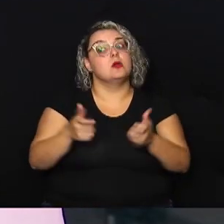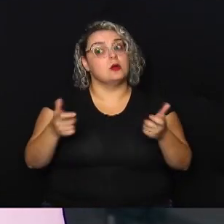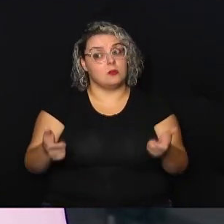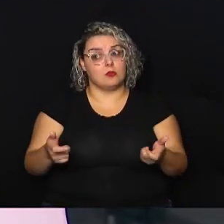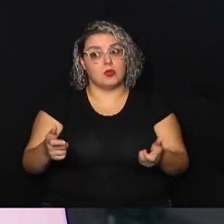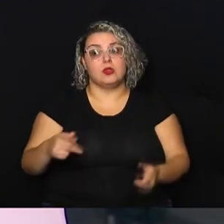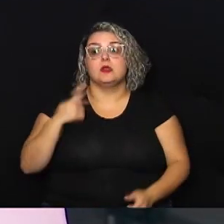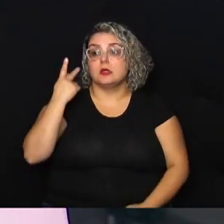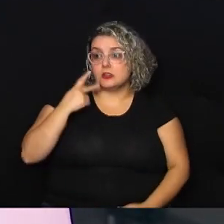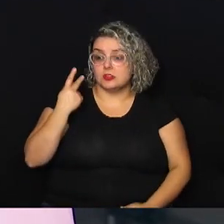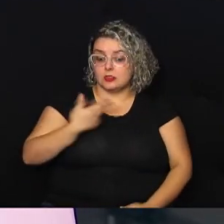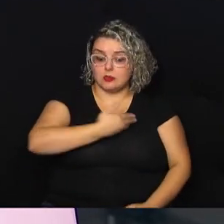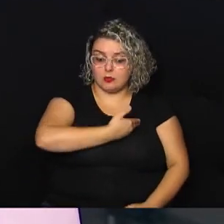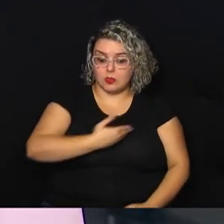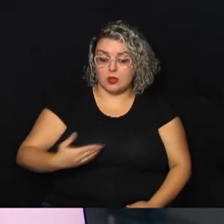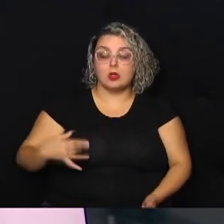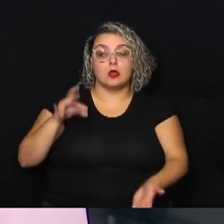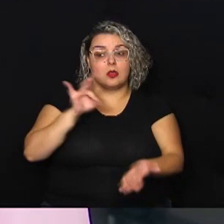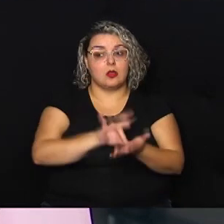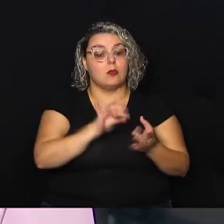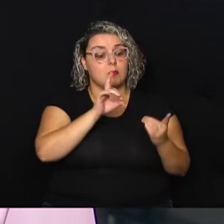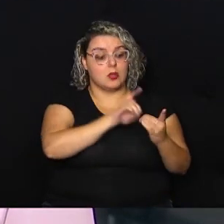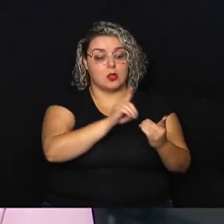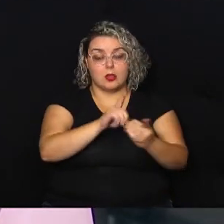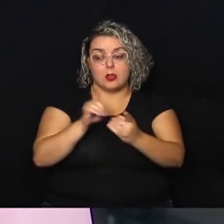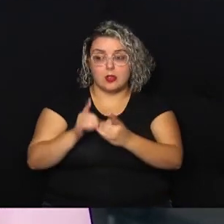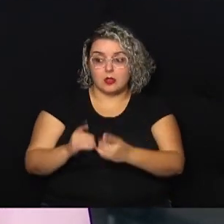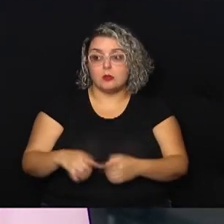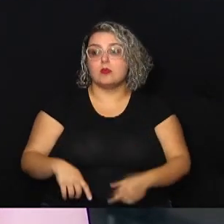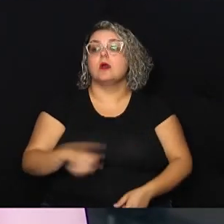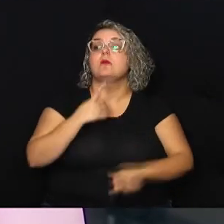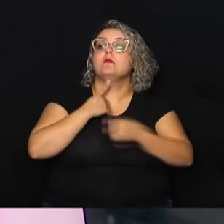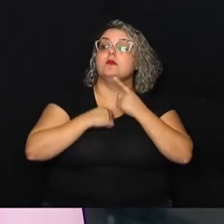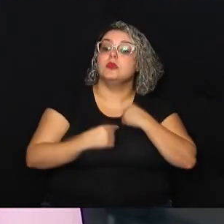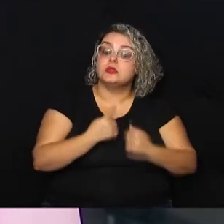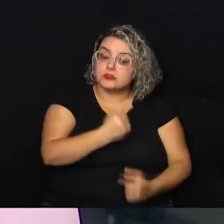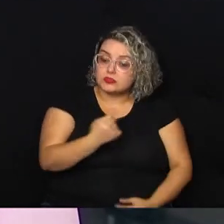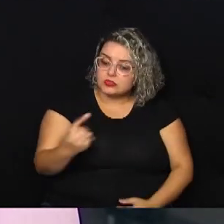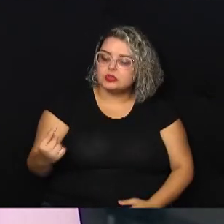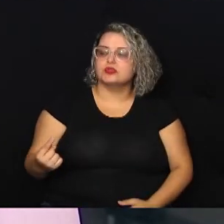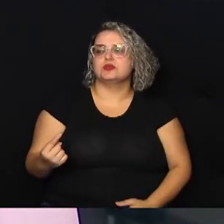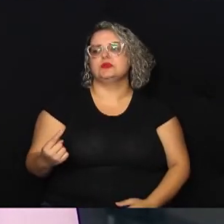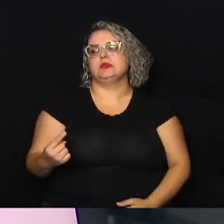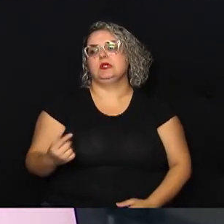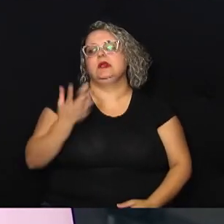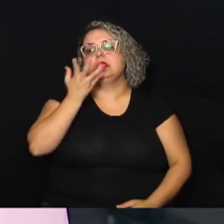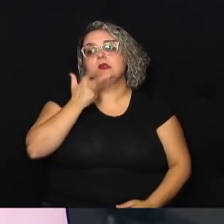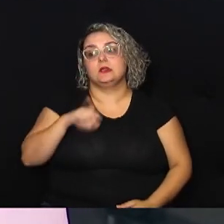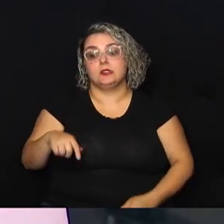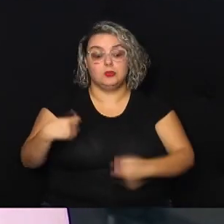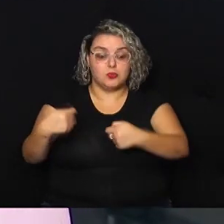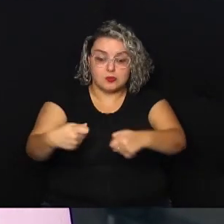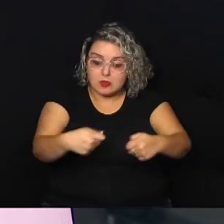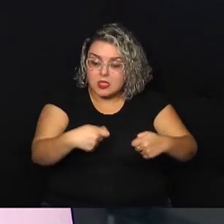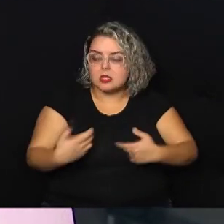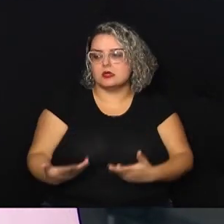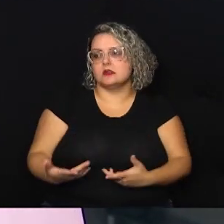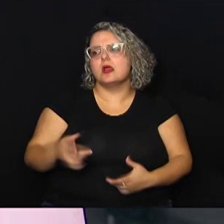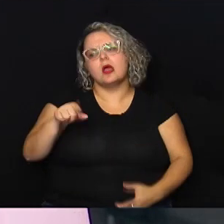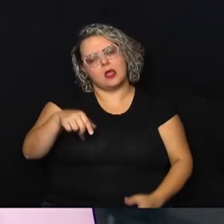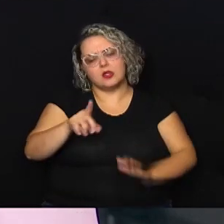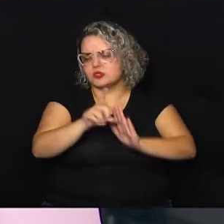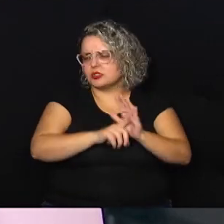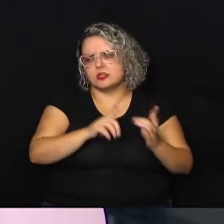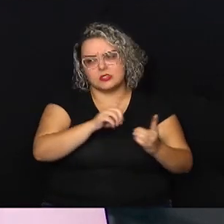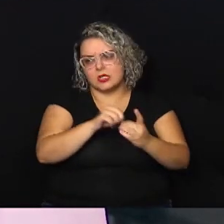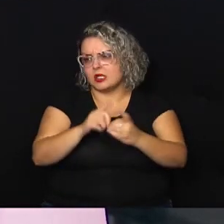políticas públicas que realmente atendam a necessidade de cada criança, né? Porque é direito delas, né? Serem atendidas em todas